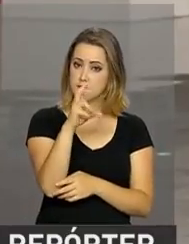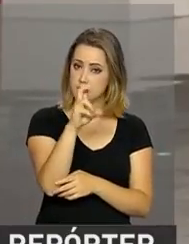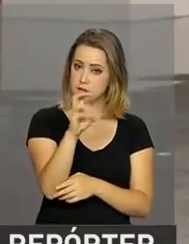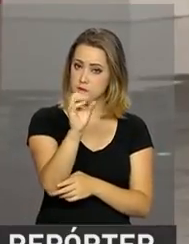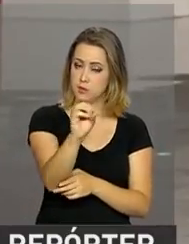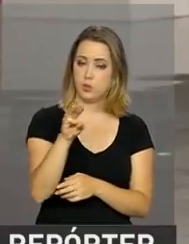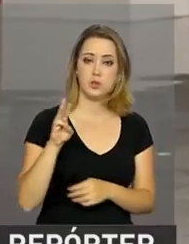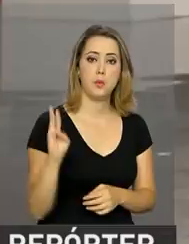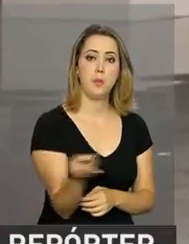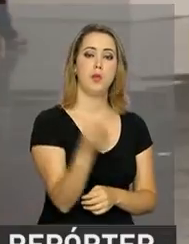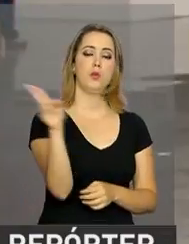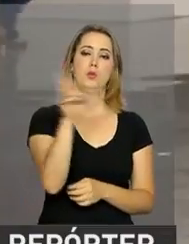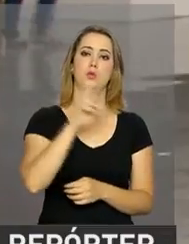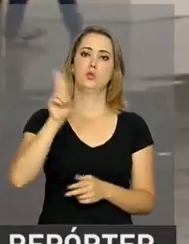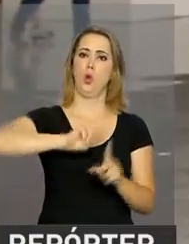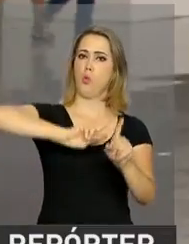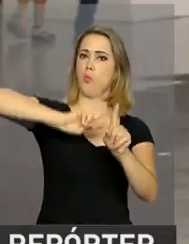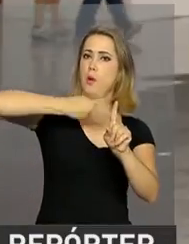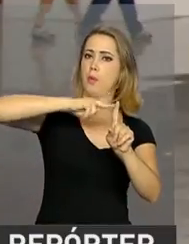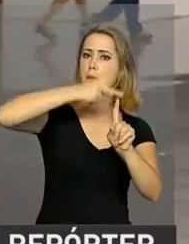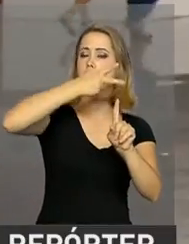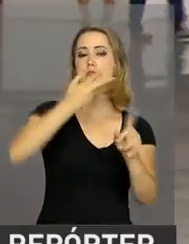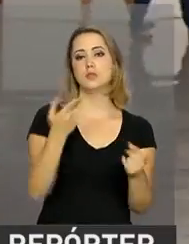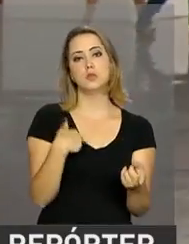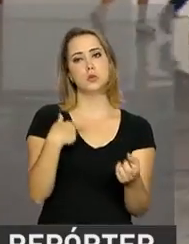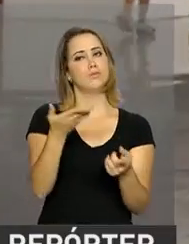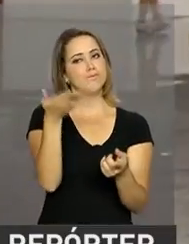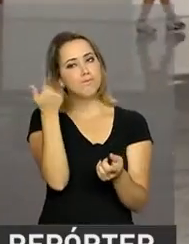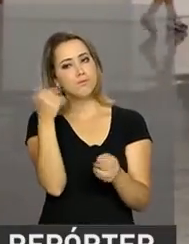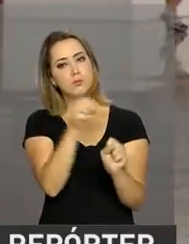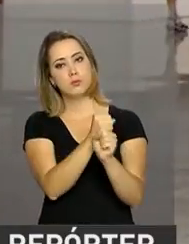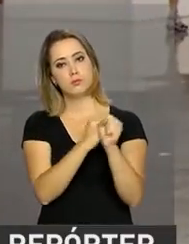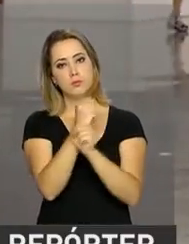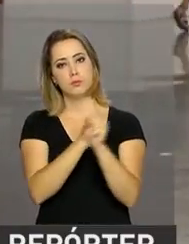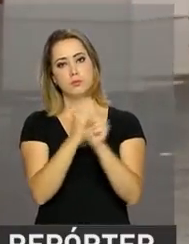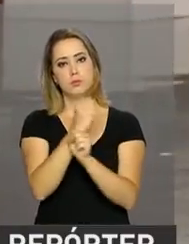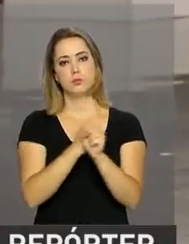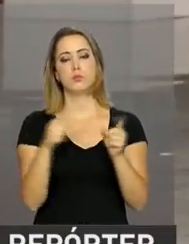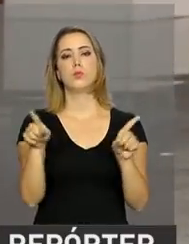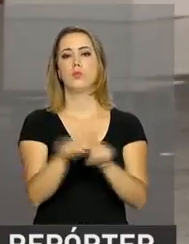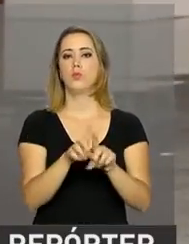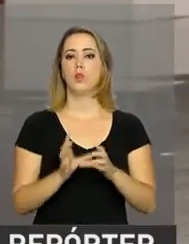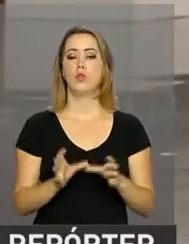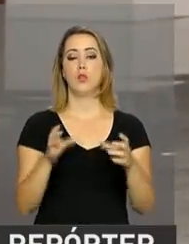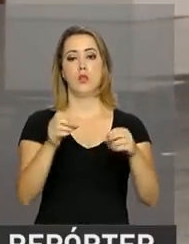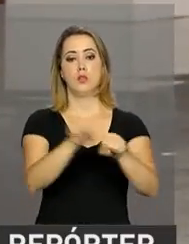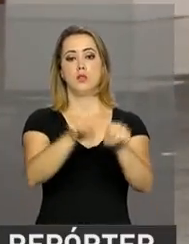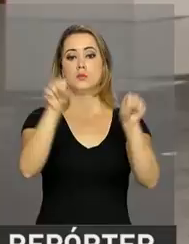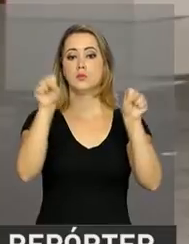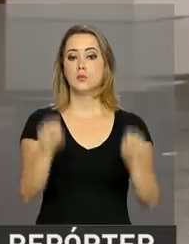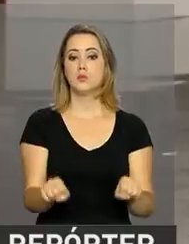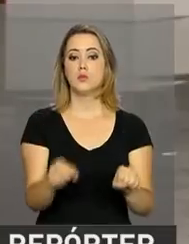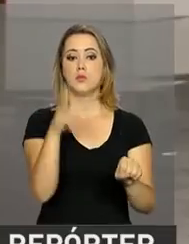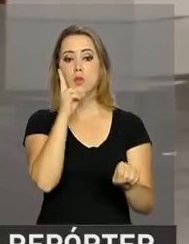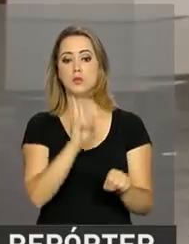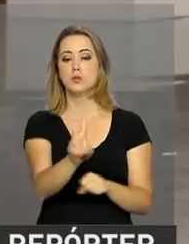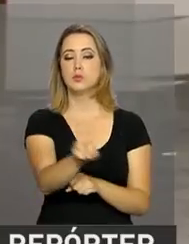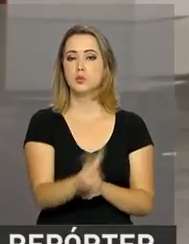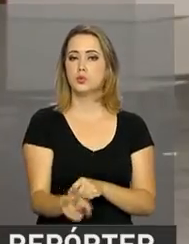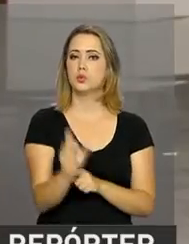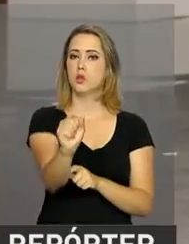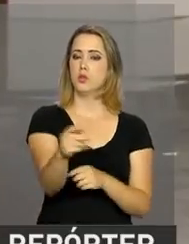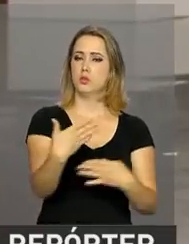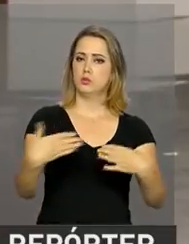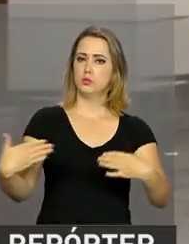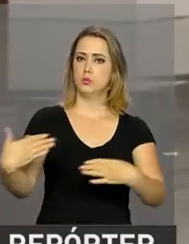o dobro do que foi investido no ano passado no sis from que esse sistema de radares que faz este